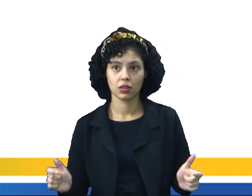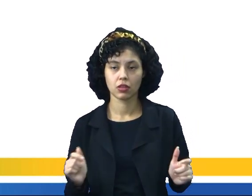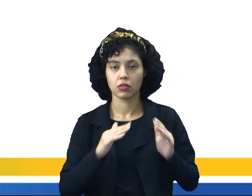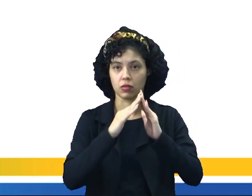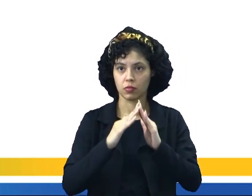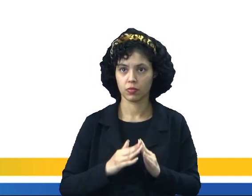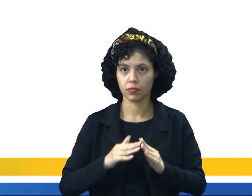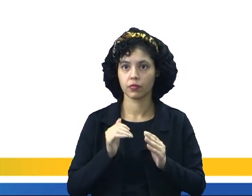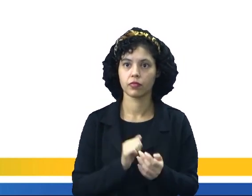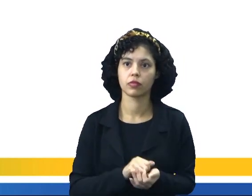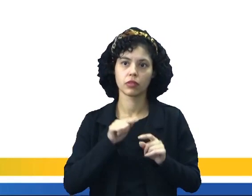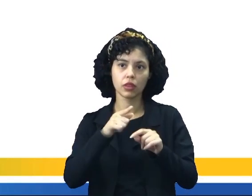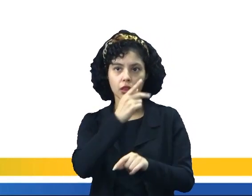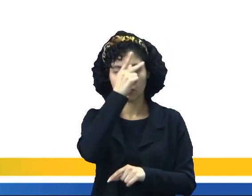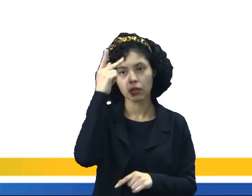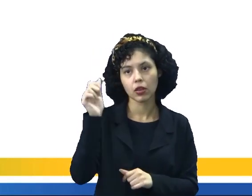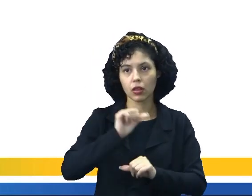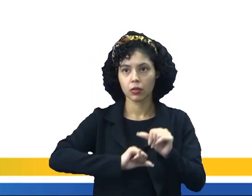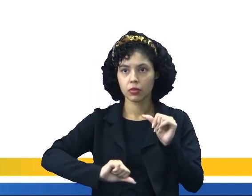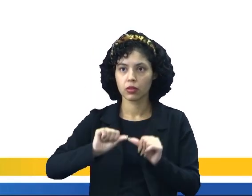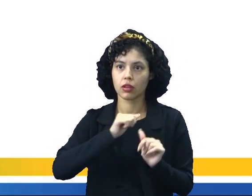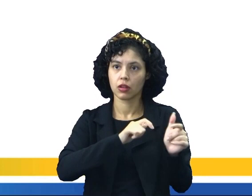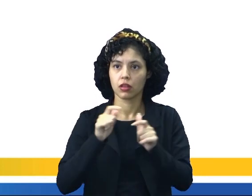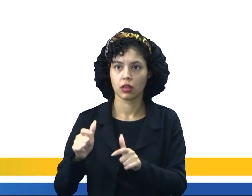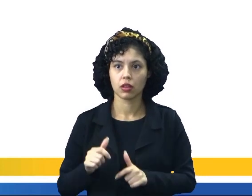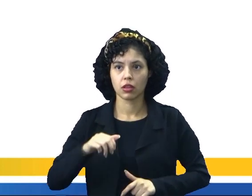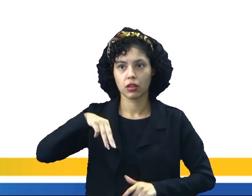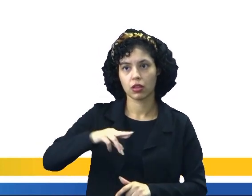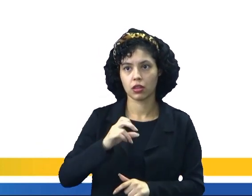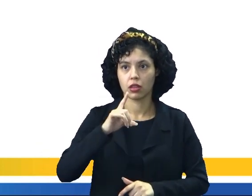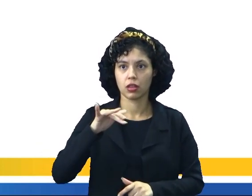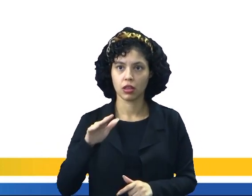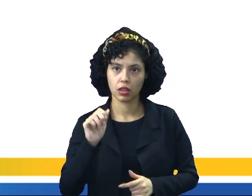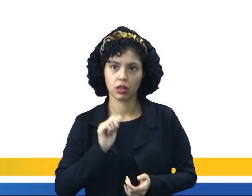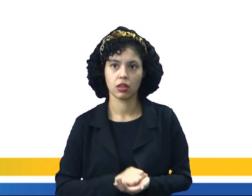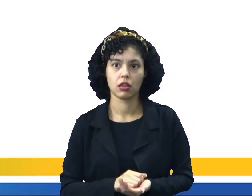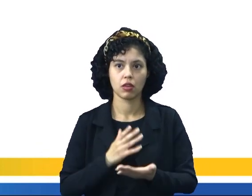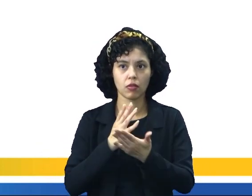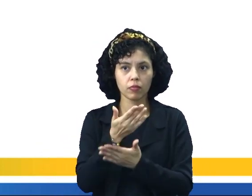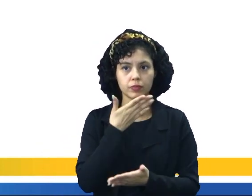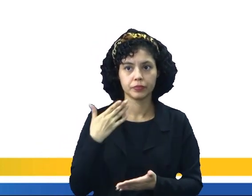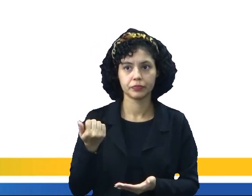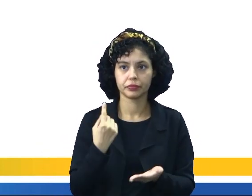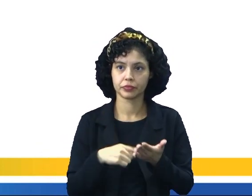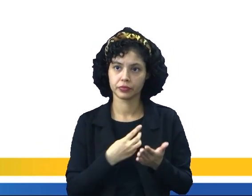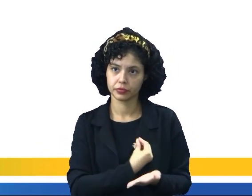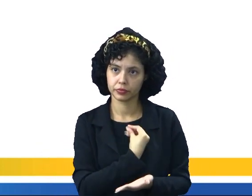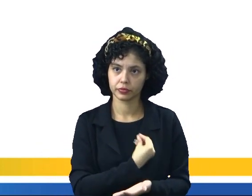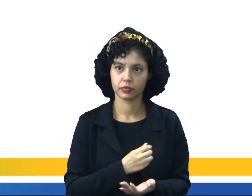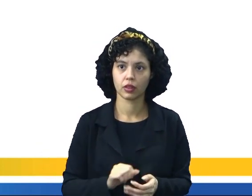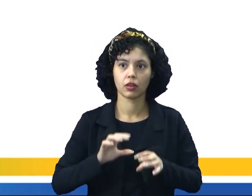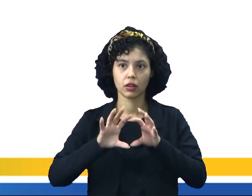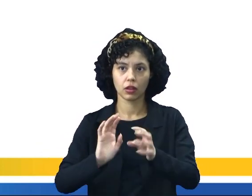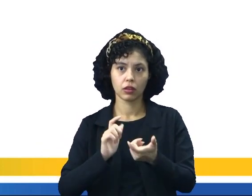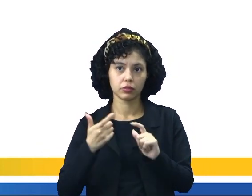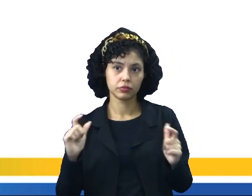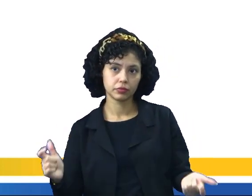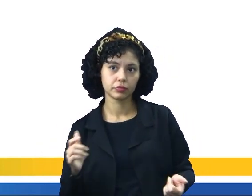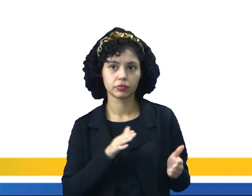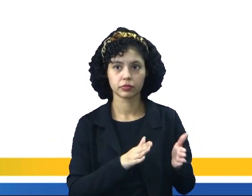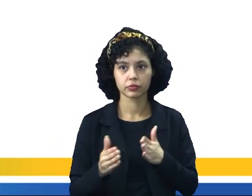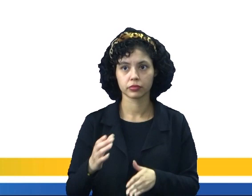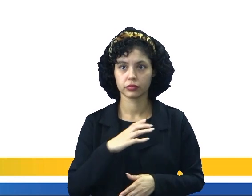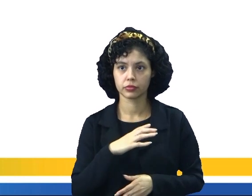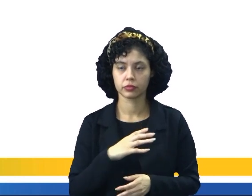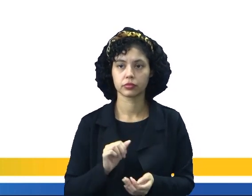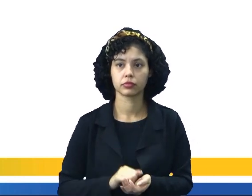de habitantes. Essas pessoas mudaram-se para outros locais da Mesoamérica, em busca de melhores condições para viver. Com isso, grande